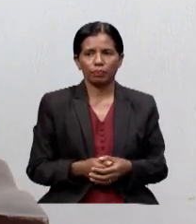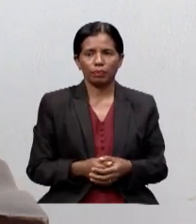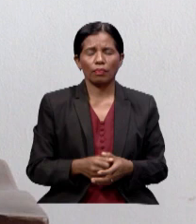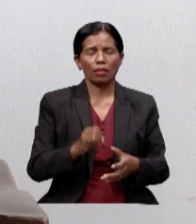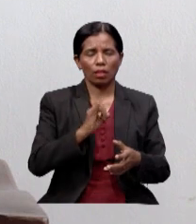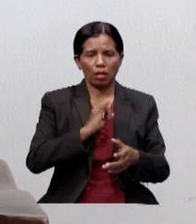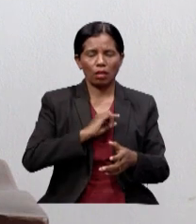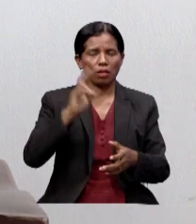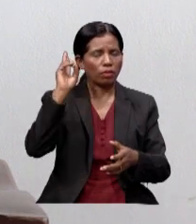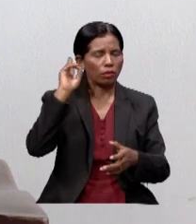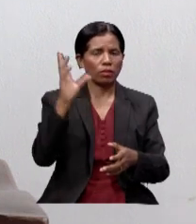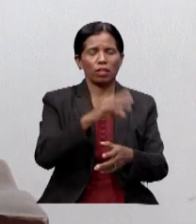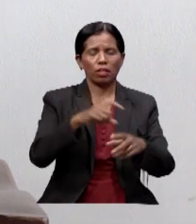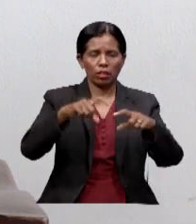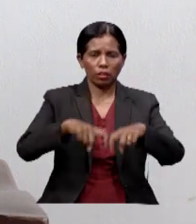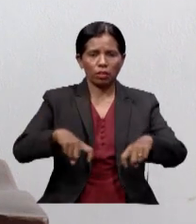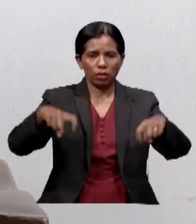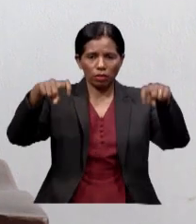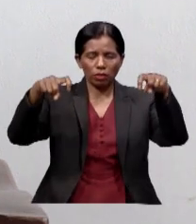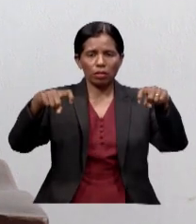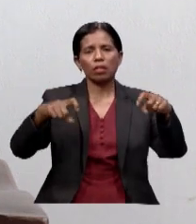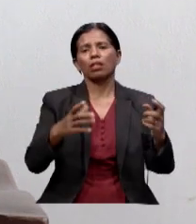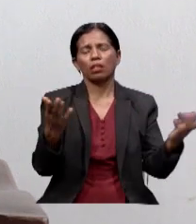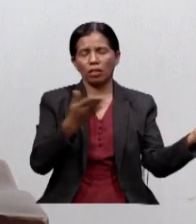haurona de angkata contentor sira nebe tama mai ne,